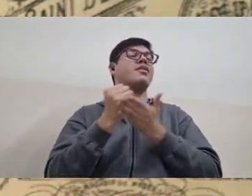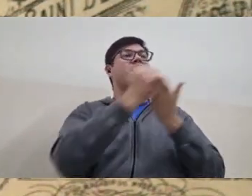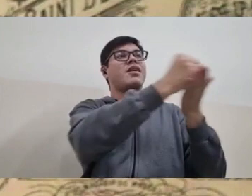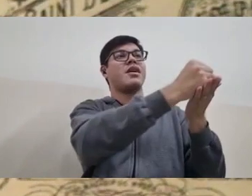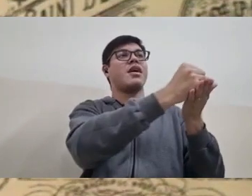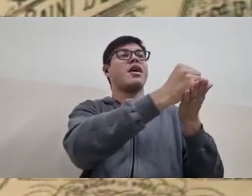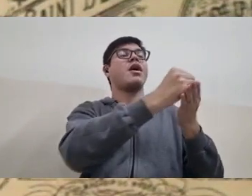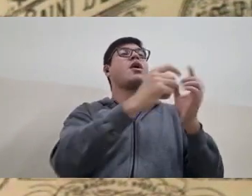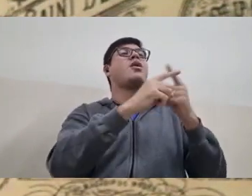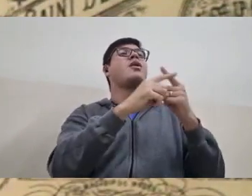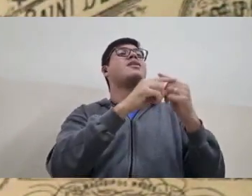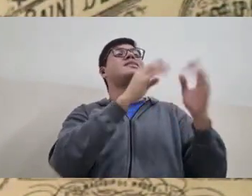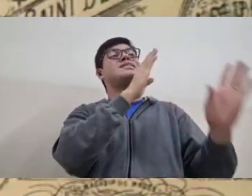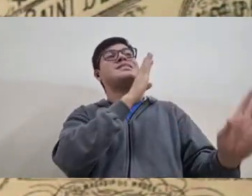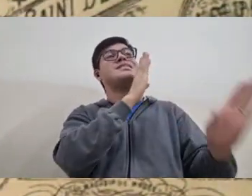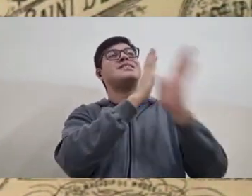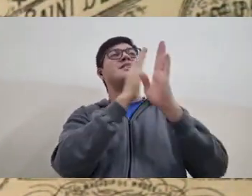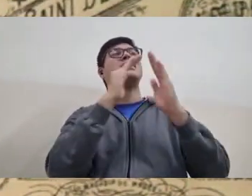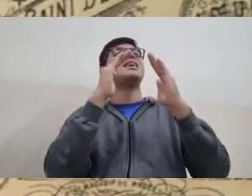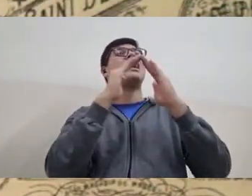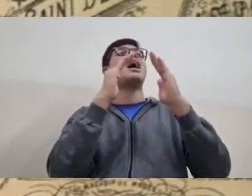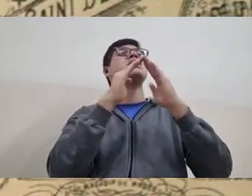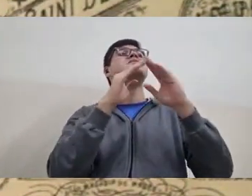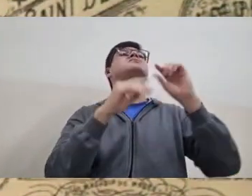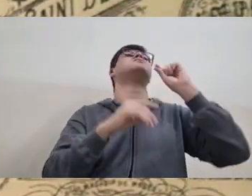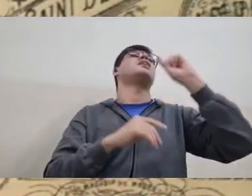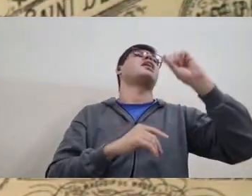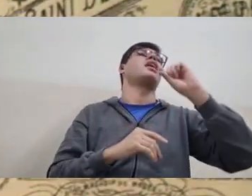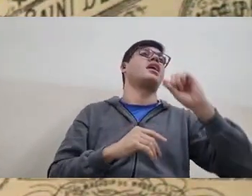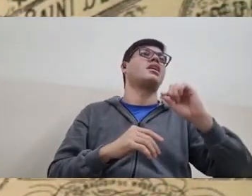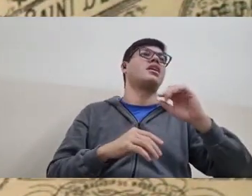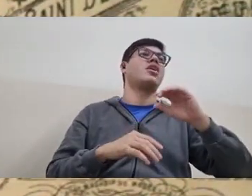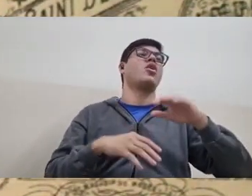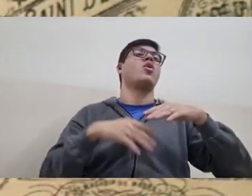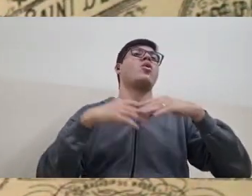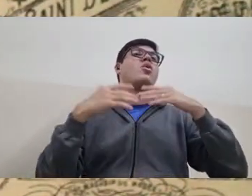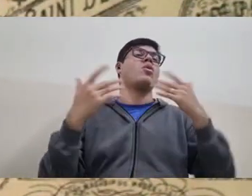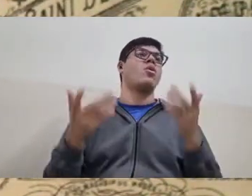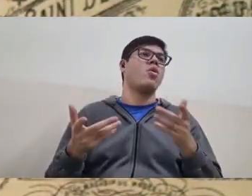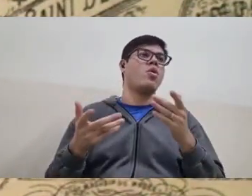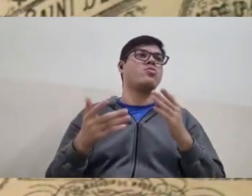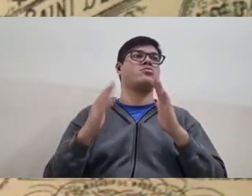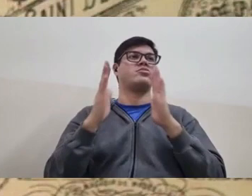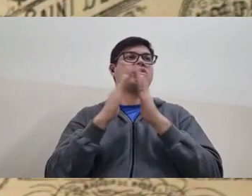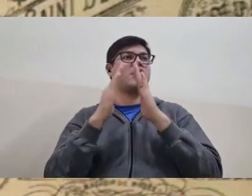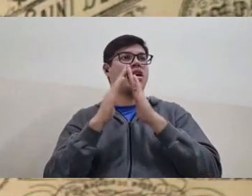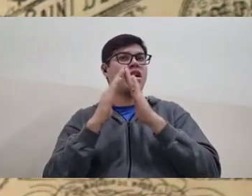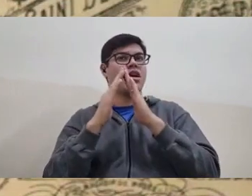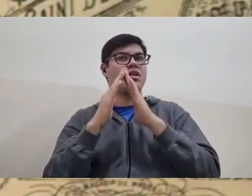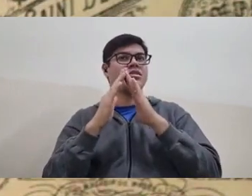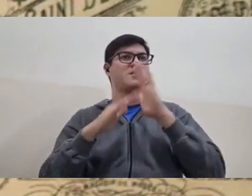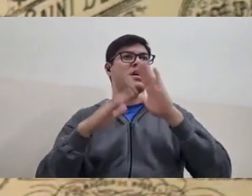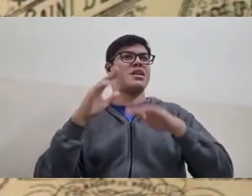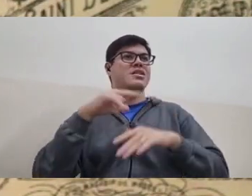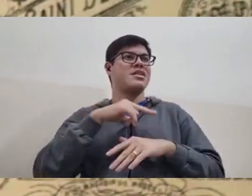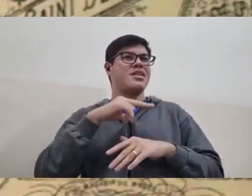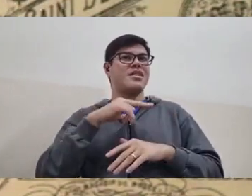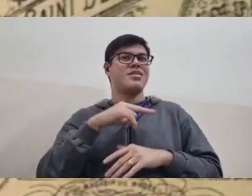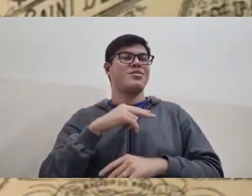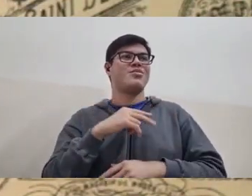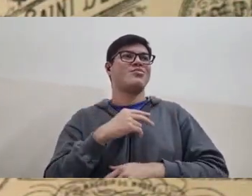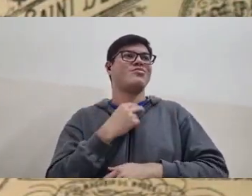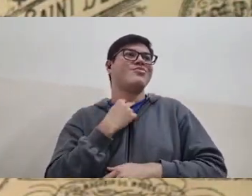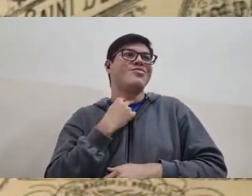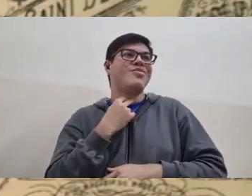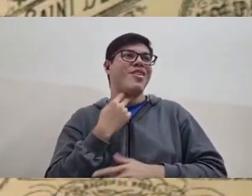Obras precisa identificar de quem é aquela residência. Se Sim. você é um locatário de uma residência, você não pode pedir para tirar a árvore se você é